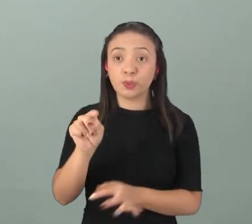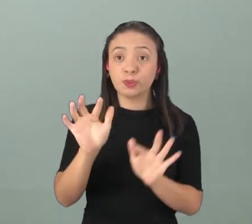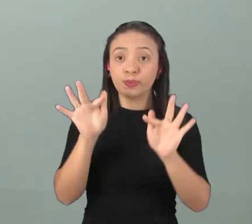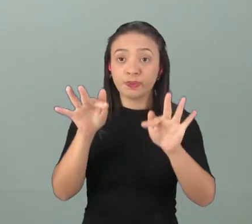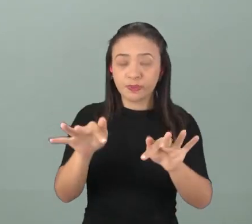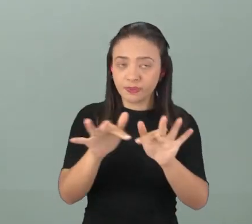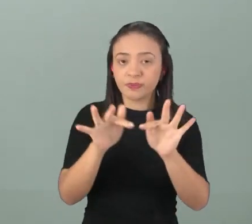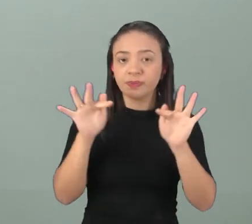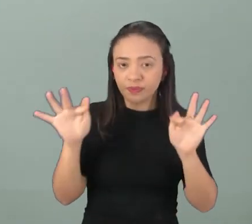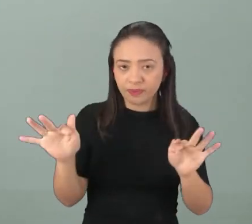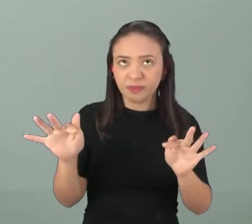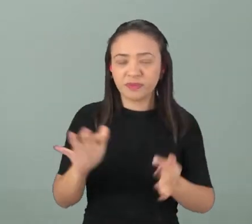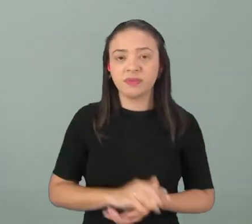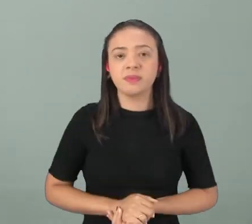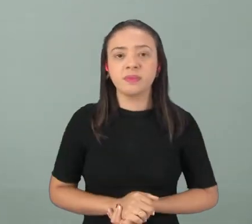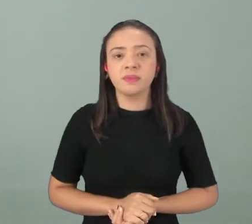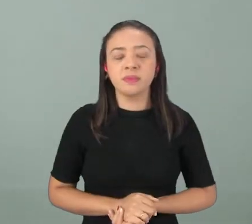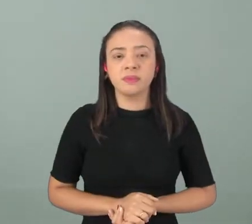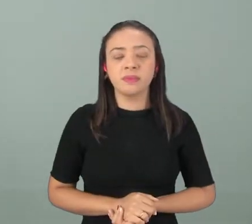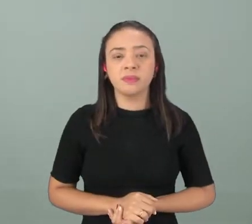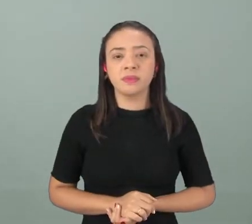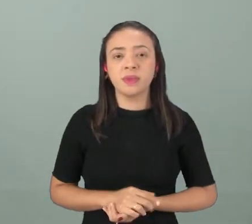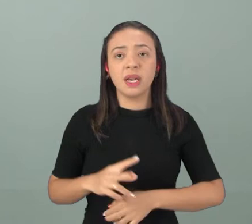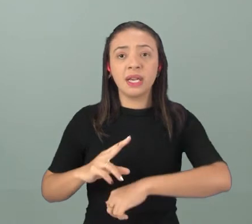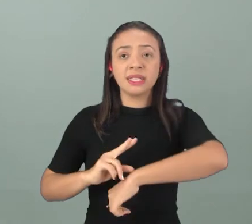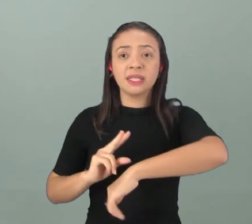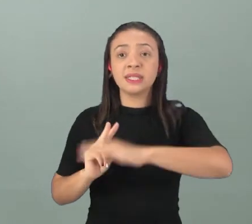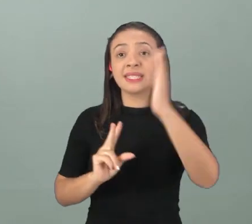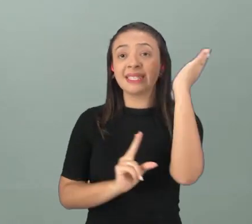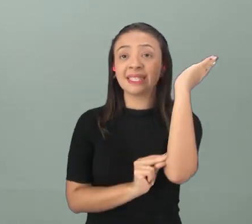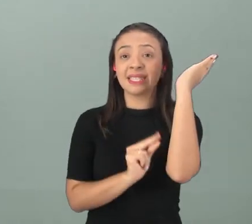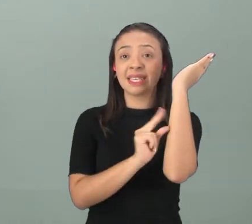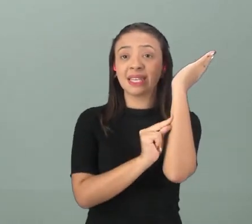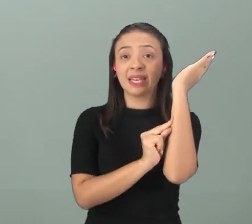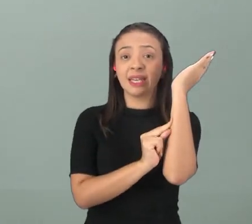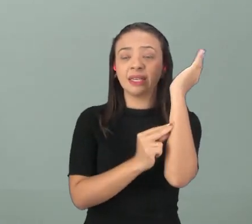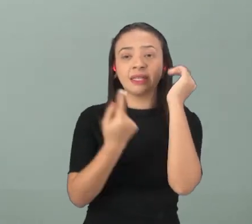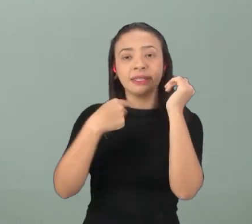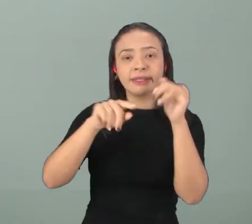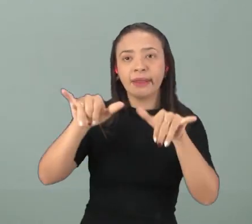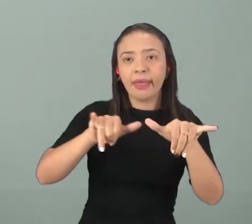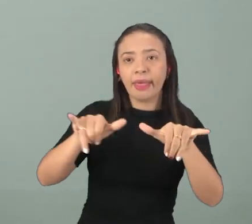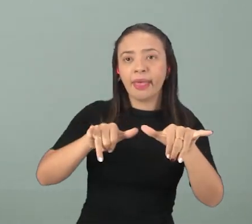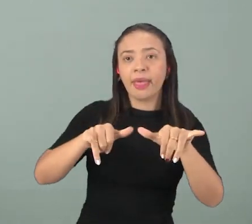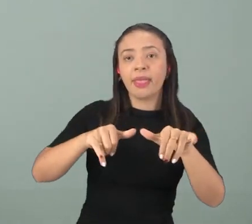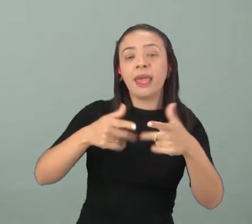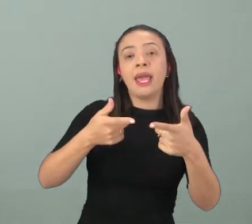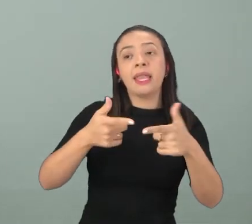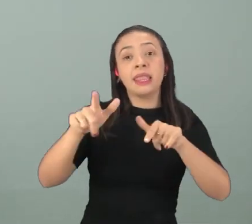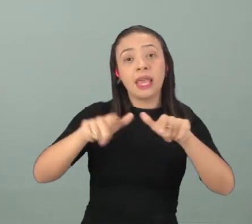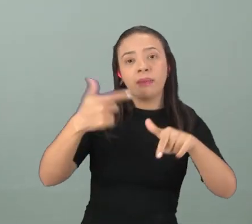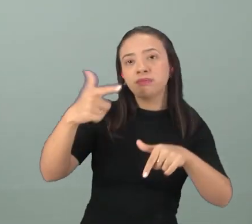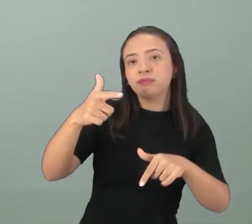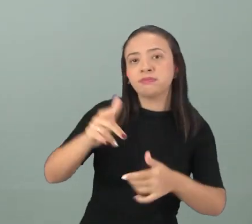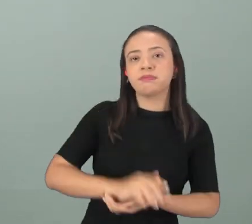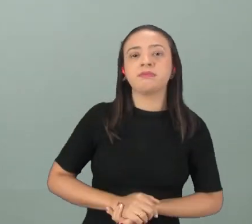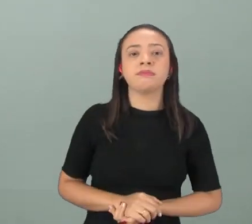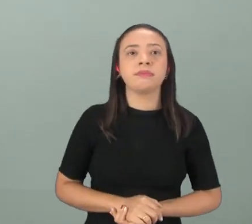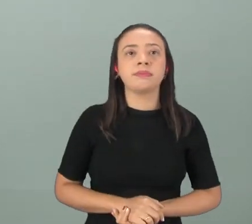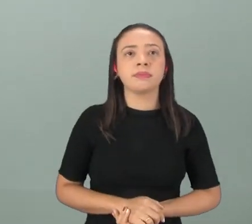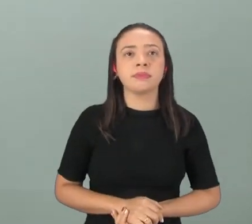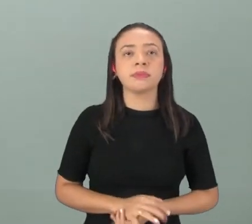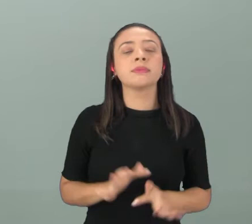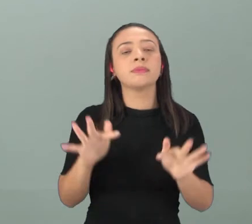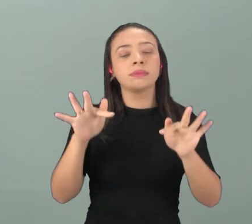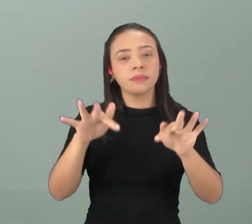final da frase. A cigarra não foi trabalhar. Uso o sinal ponto final, indicar minha afirmação, no final